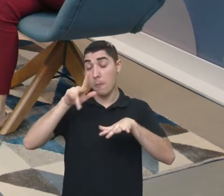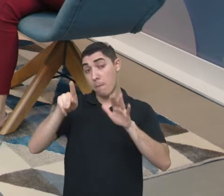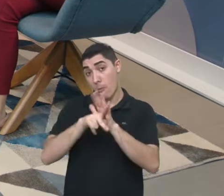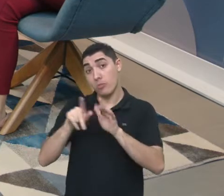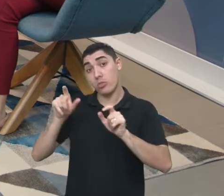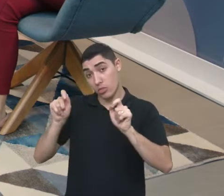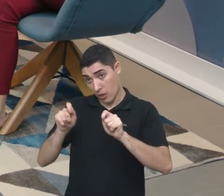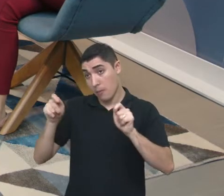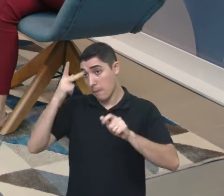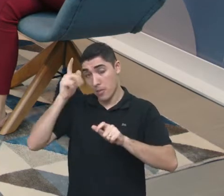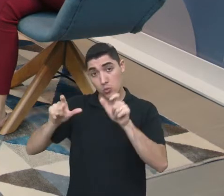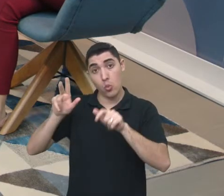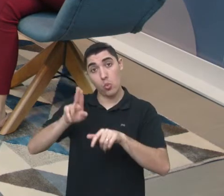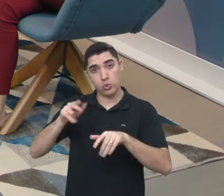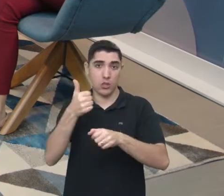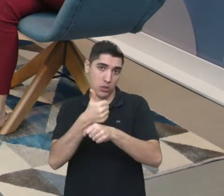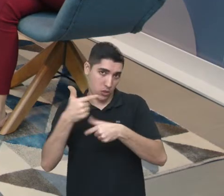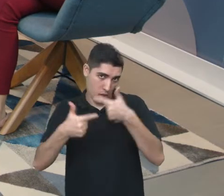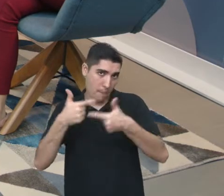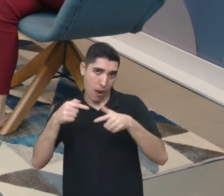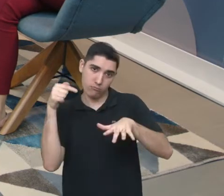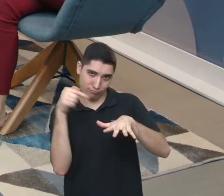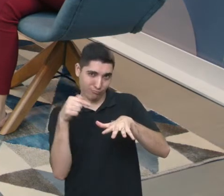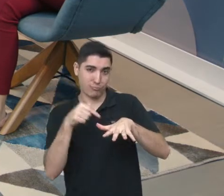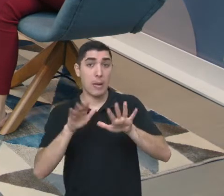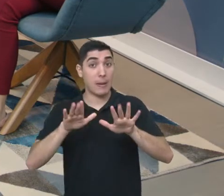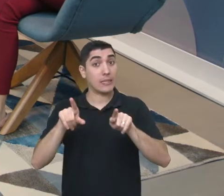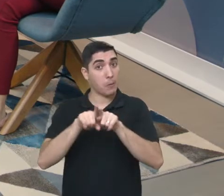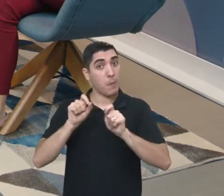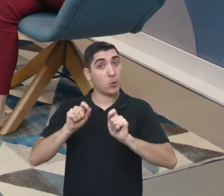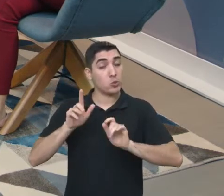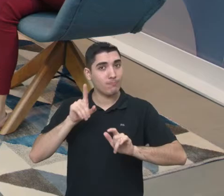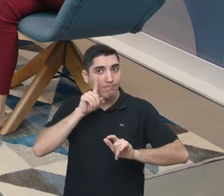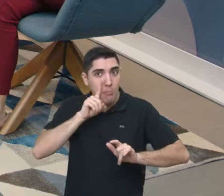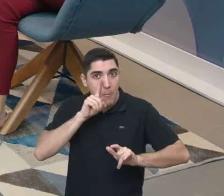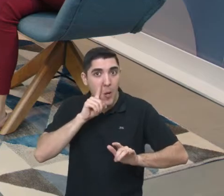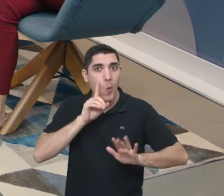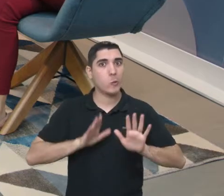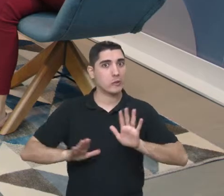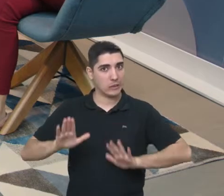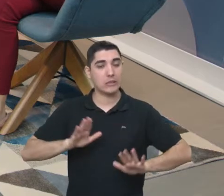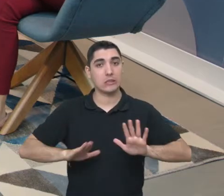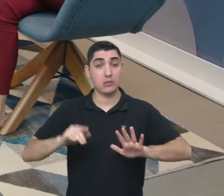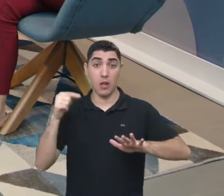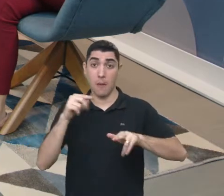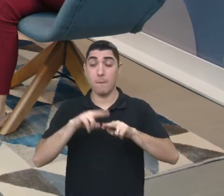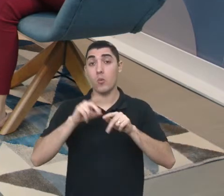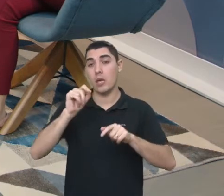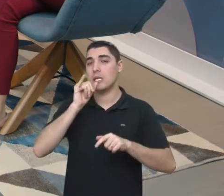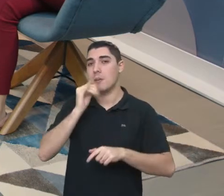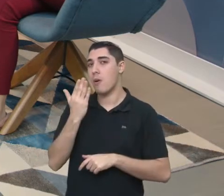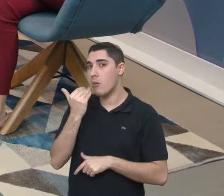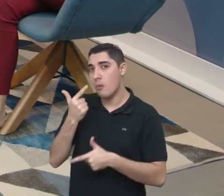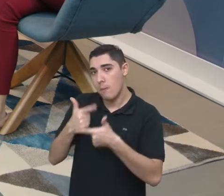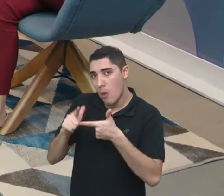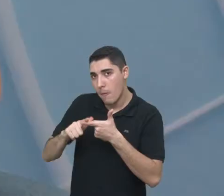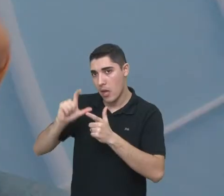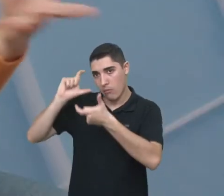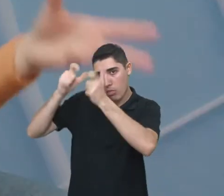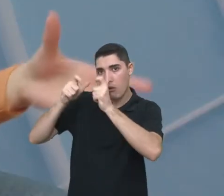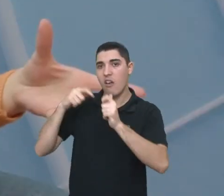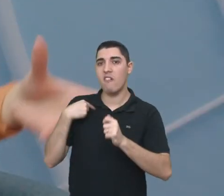gente, mas também é um instrumento que pode ser muito perigoso, né? Quando a gente fala de transtornos alimentares,